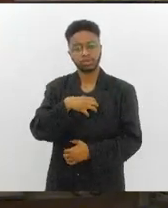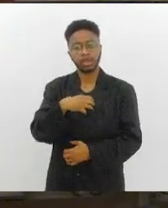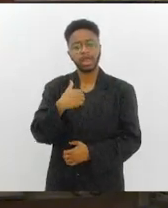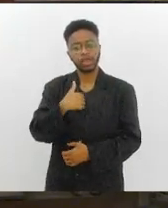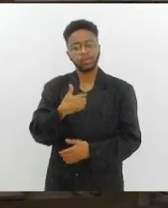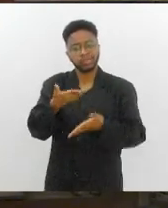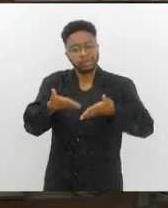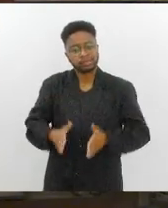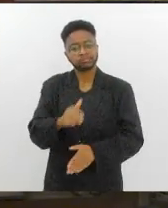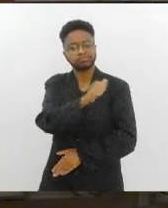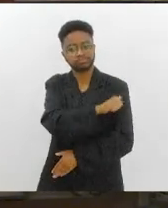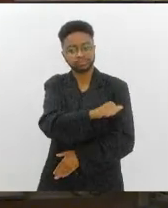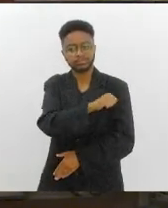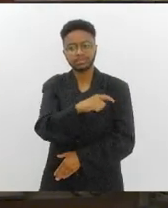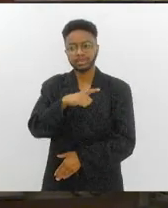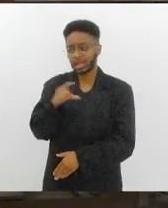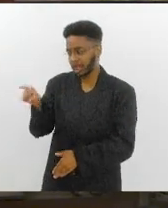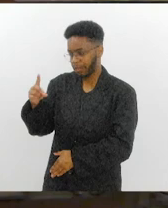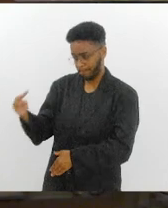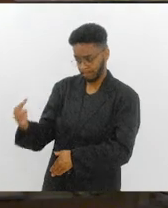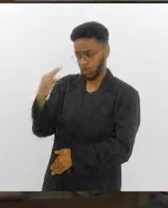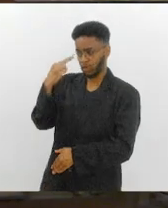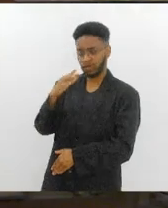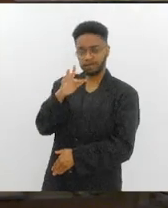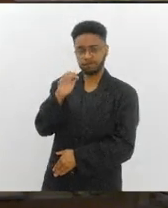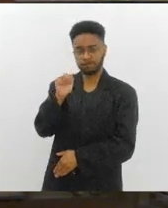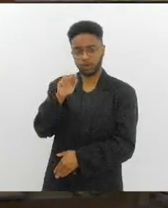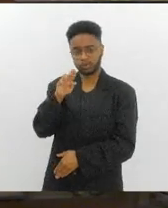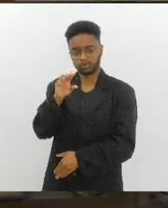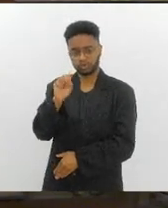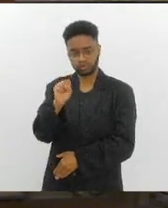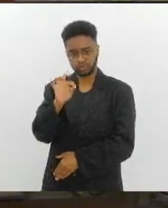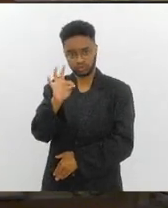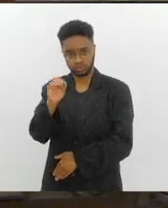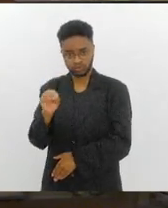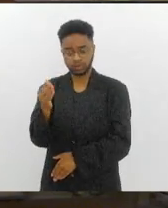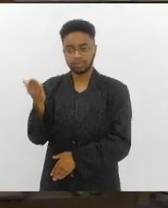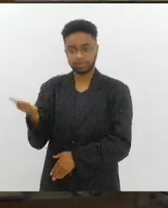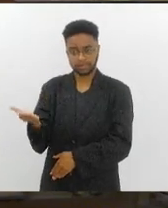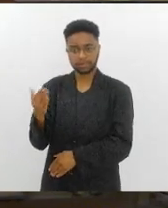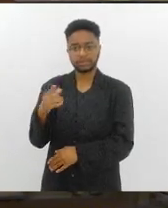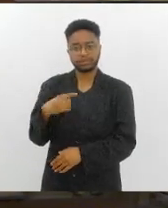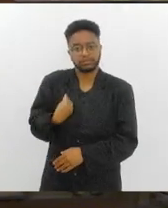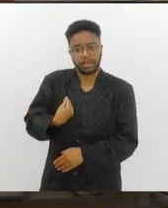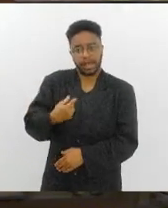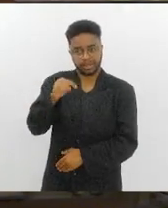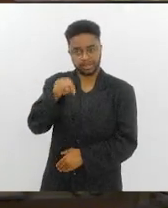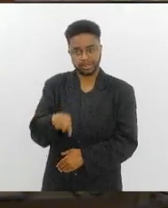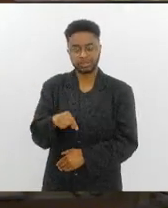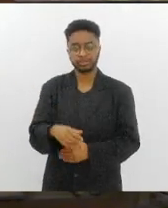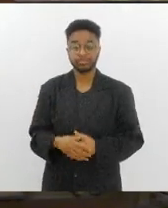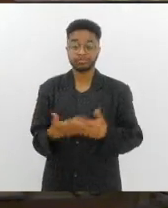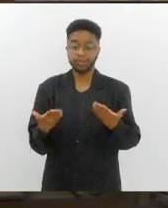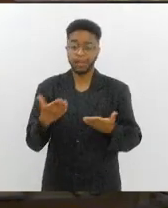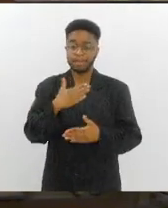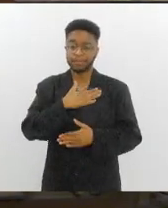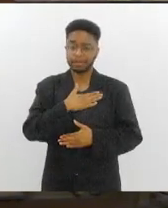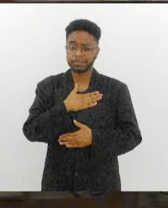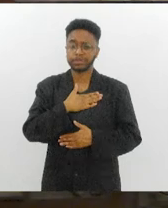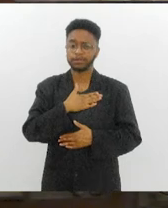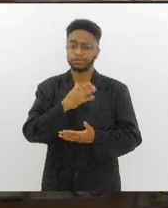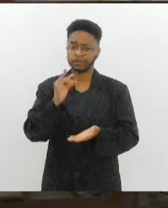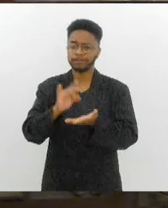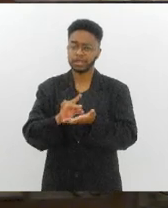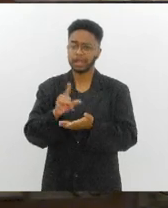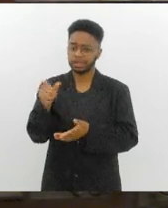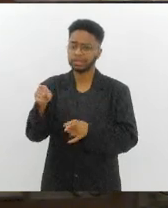carioca, tem um carioca aqui me olhando, que é o Fausto Fawcett está aqui, e para mim é mais um